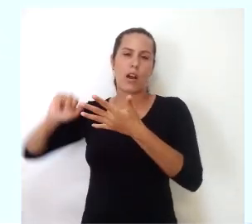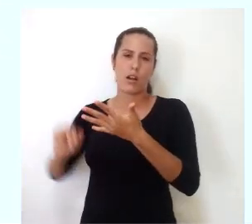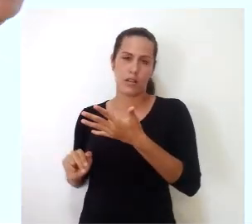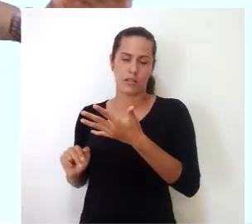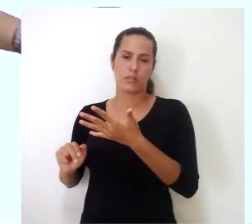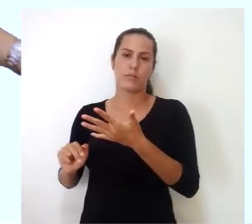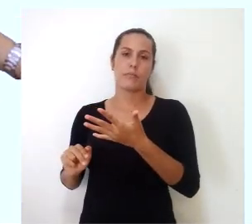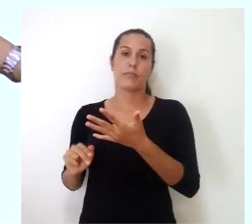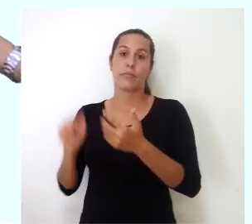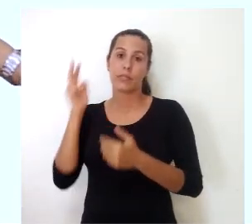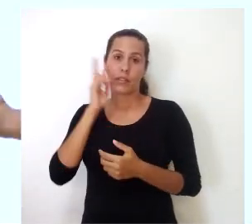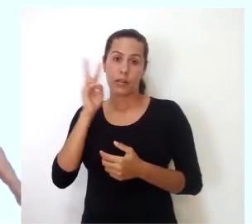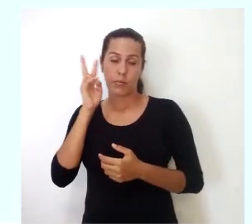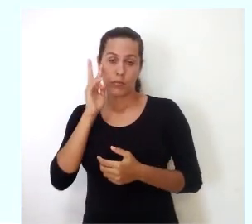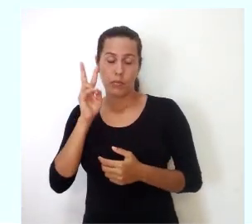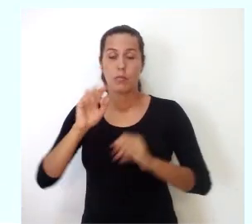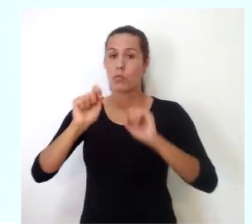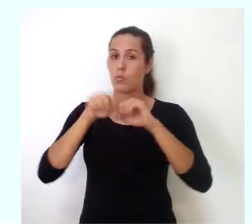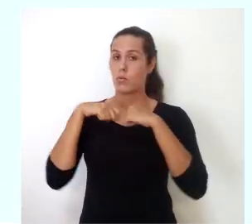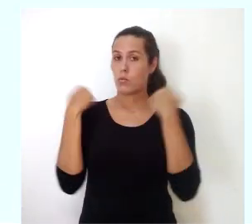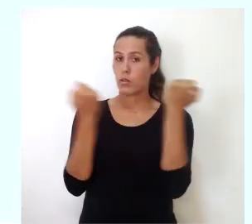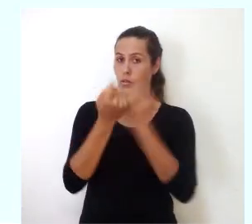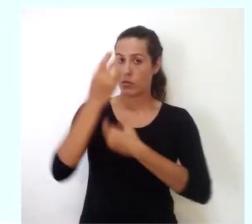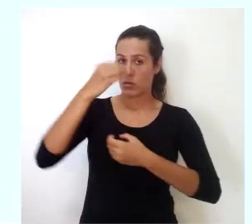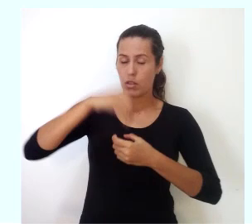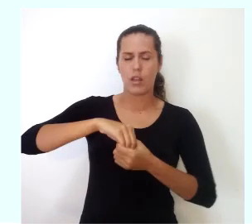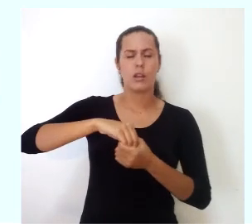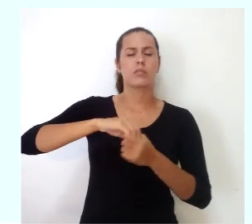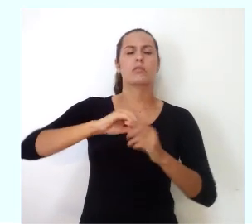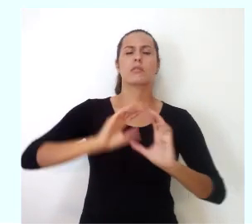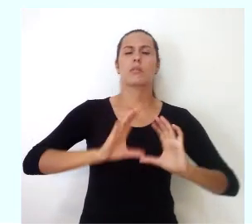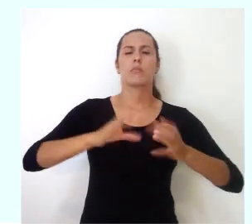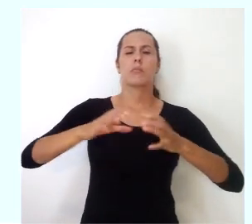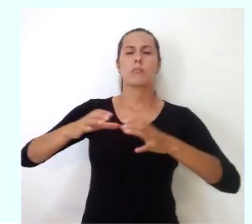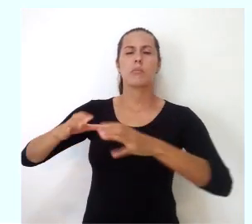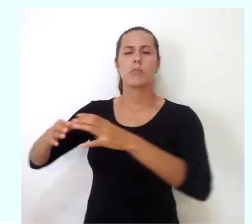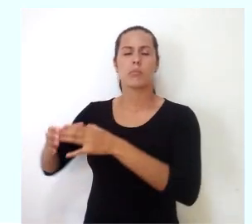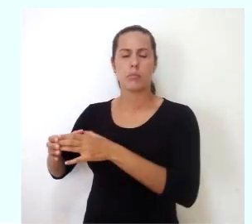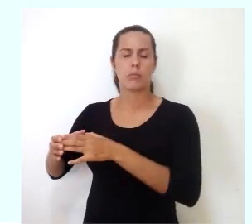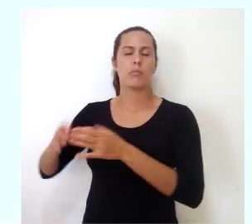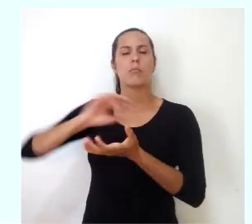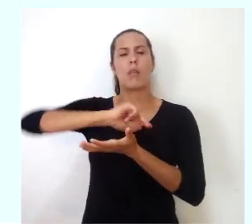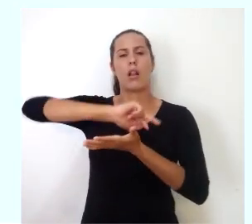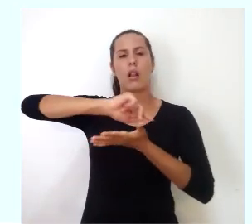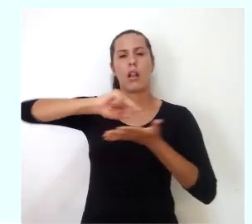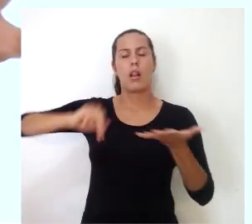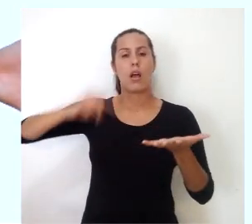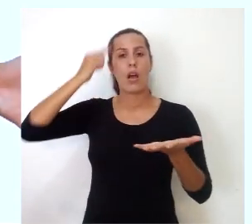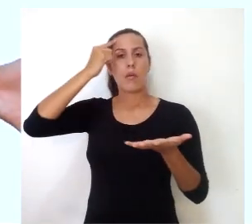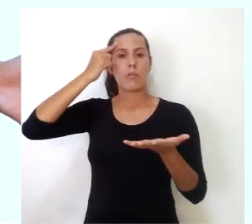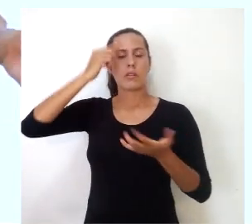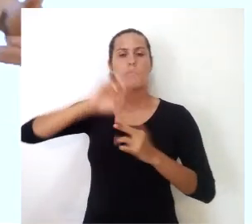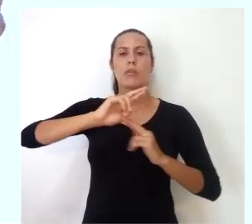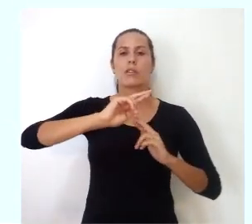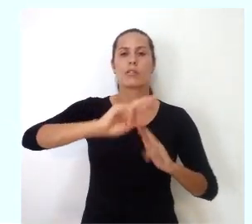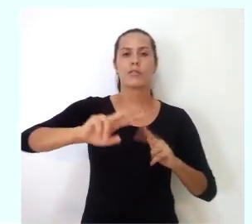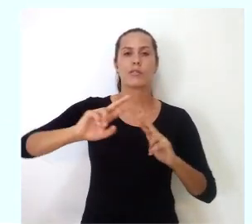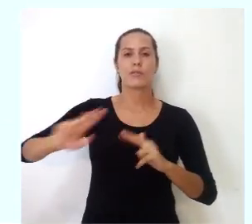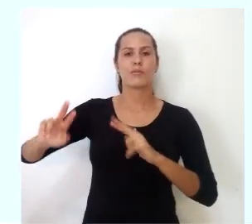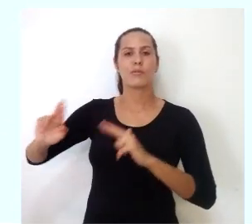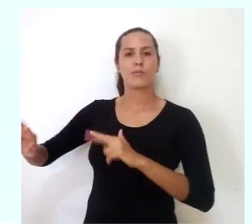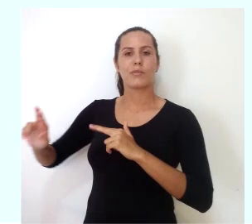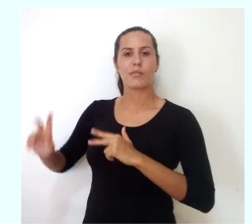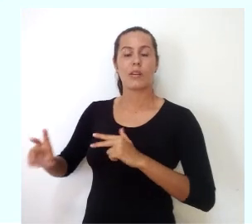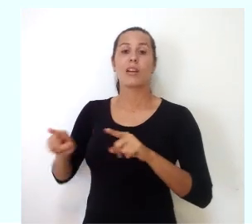uma sociedade plural, uma sociedade com vários pensamentos, certo? E a questão também com a